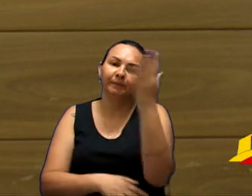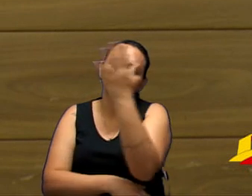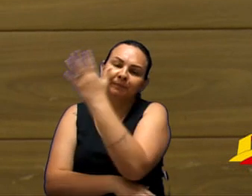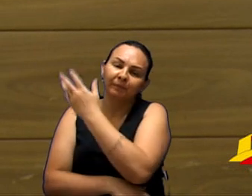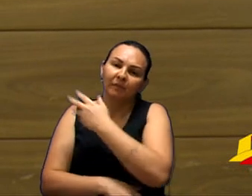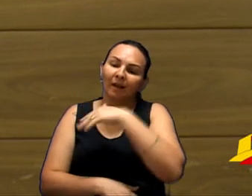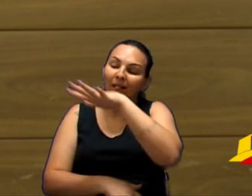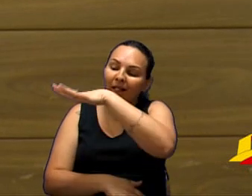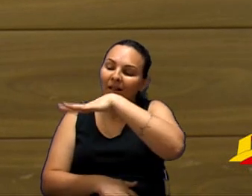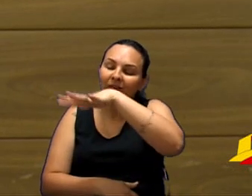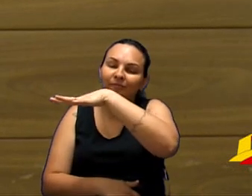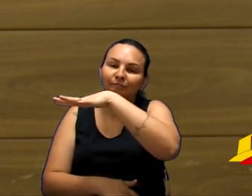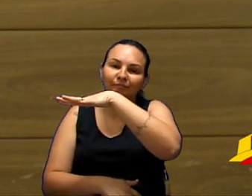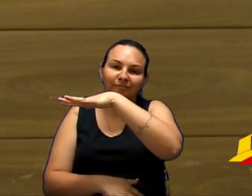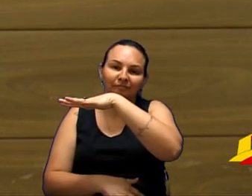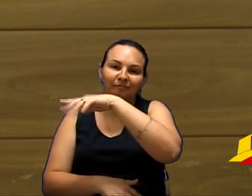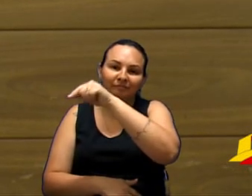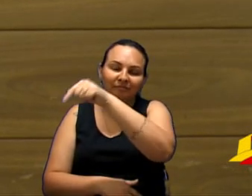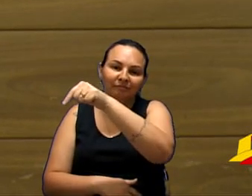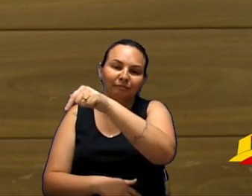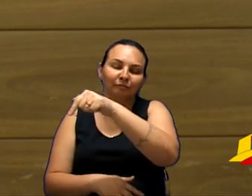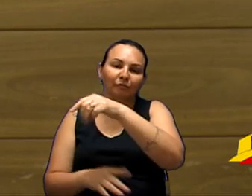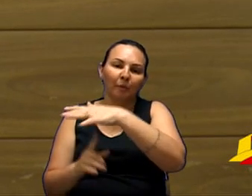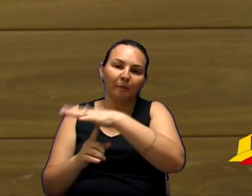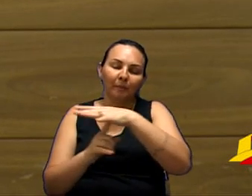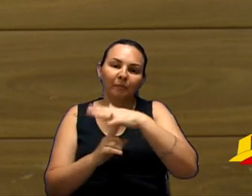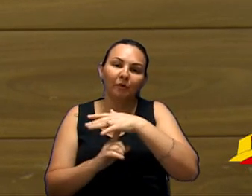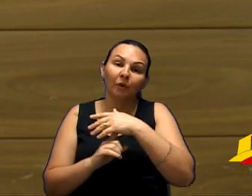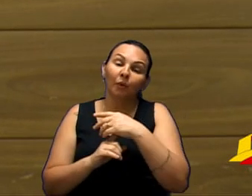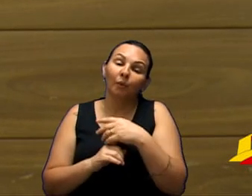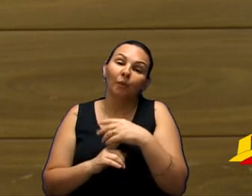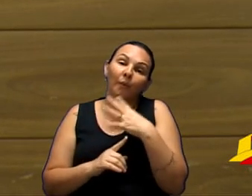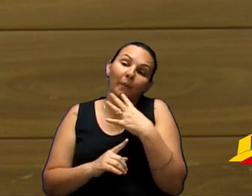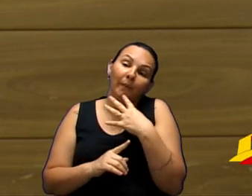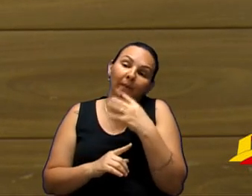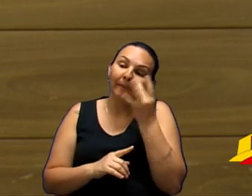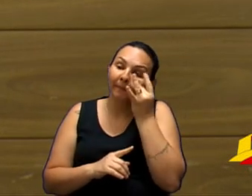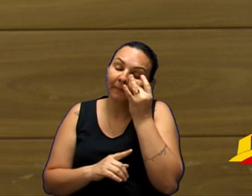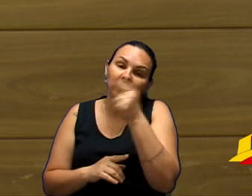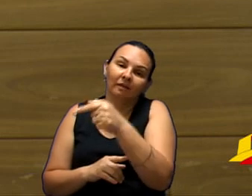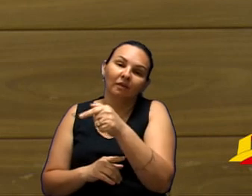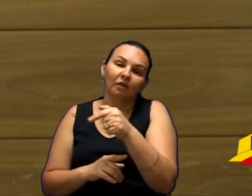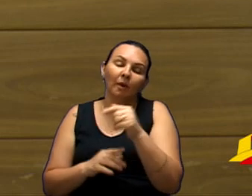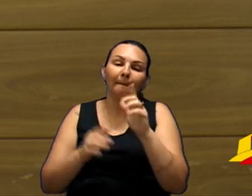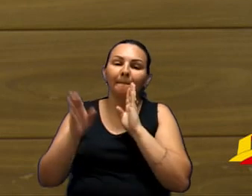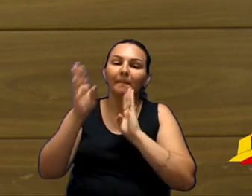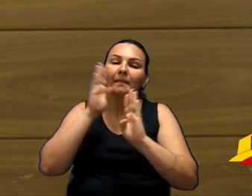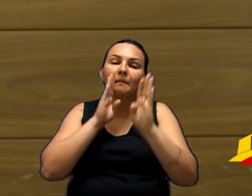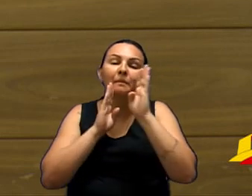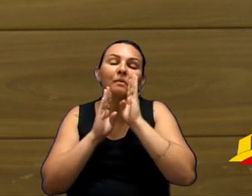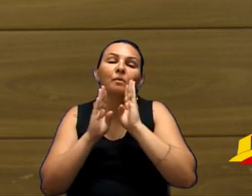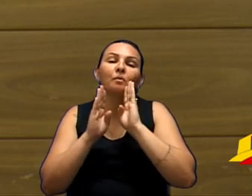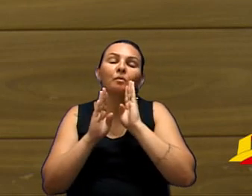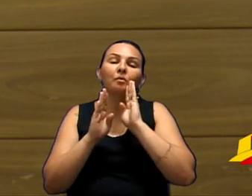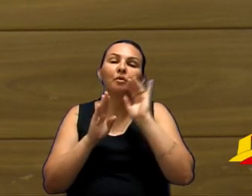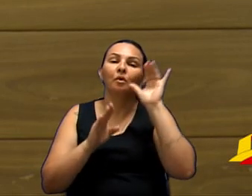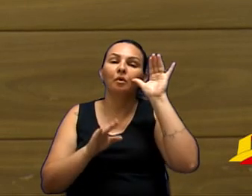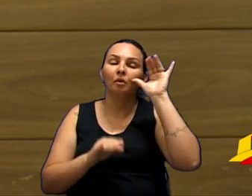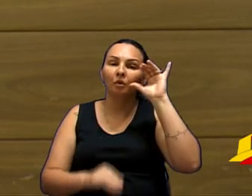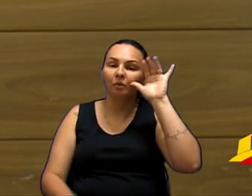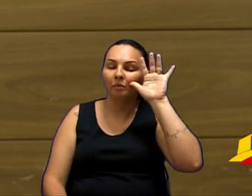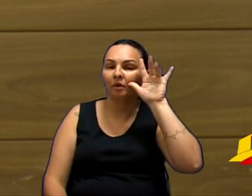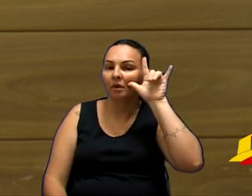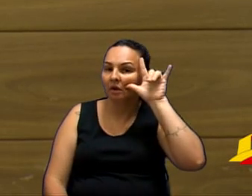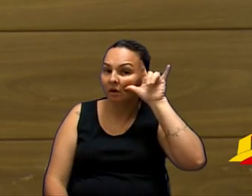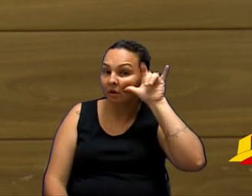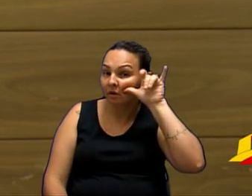parque três meninos senão e não pessoalmente conhecer através das páginas de facebook instagram aonde já não não